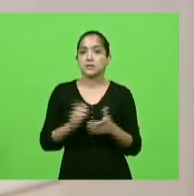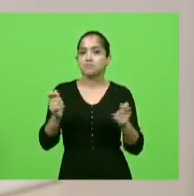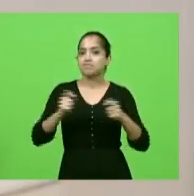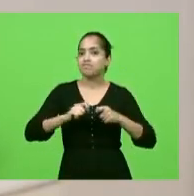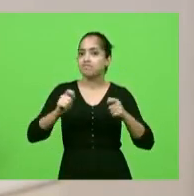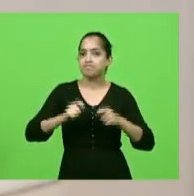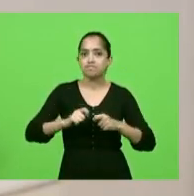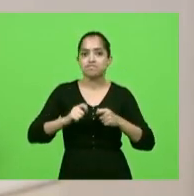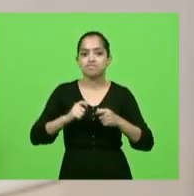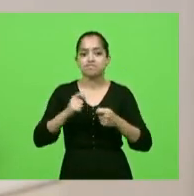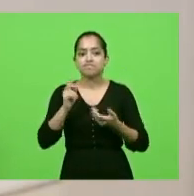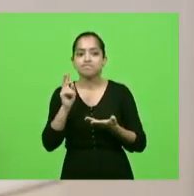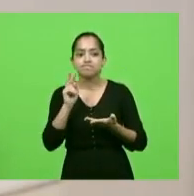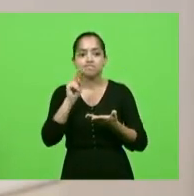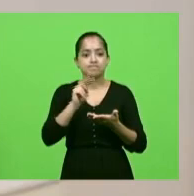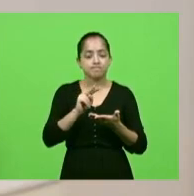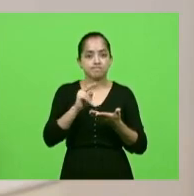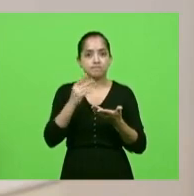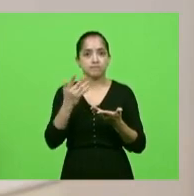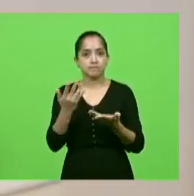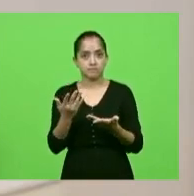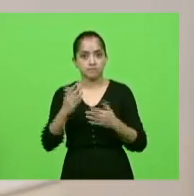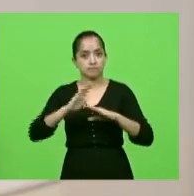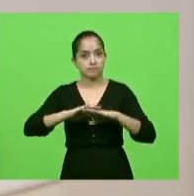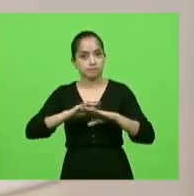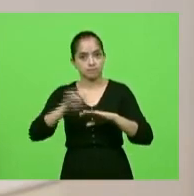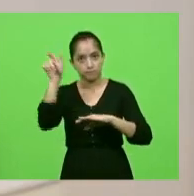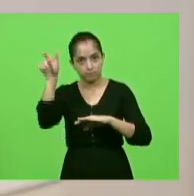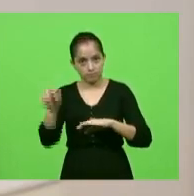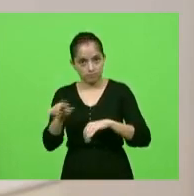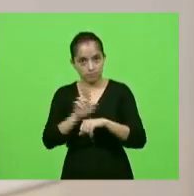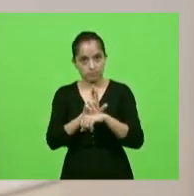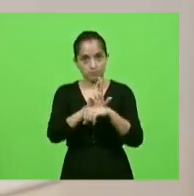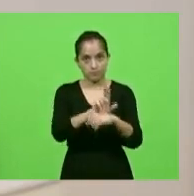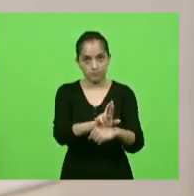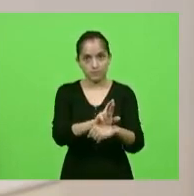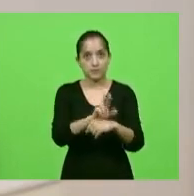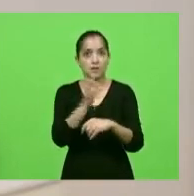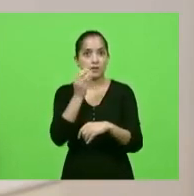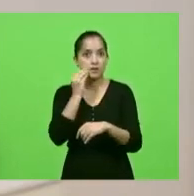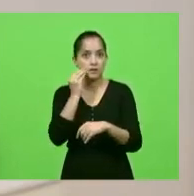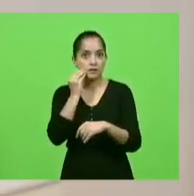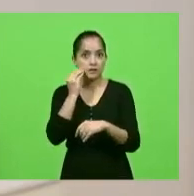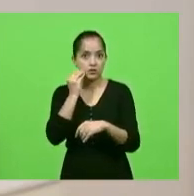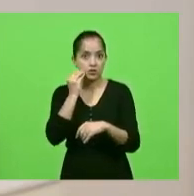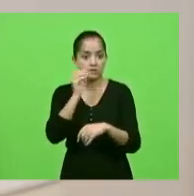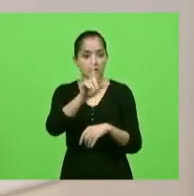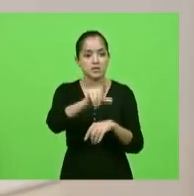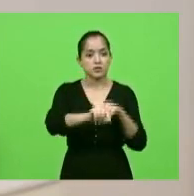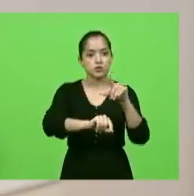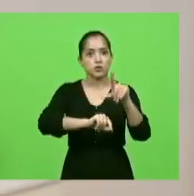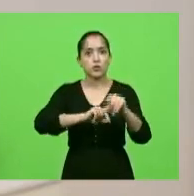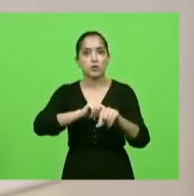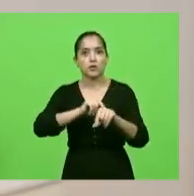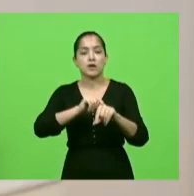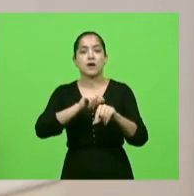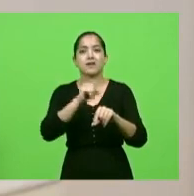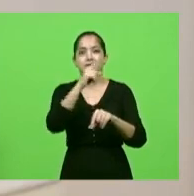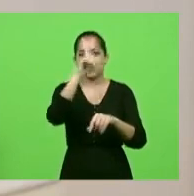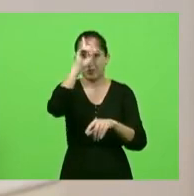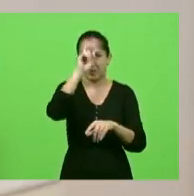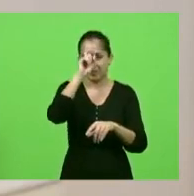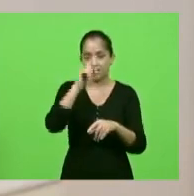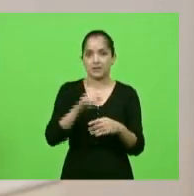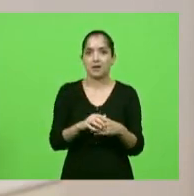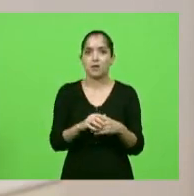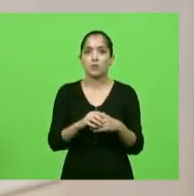visualizar indicação de atuação do representado na suposta tentativa de privilegiar o hospital Mahatma Gandhi em detrimento